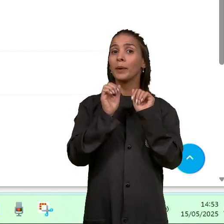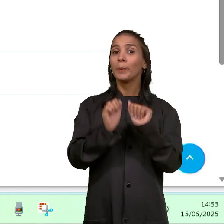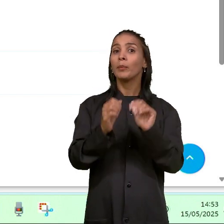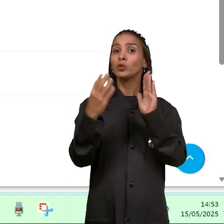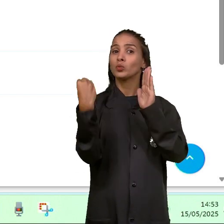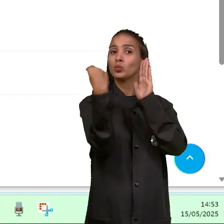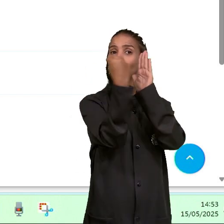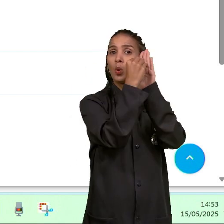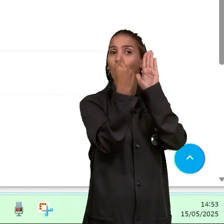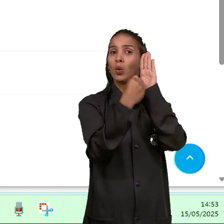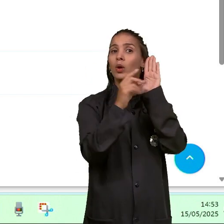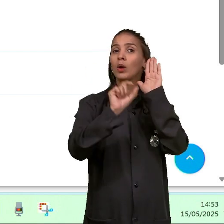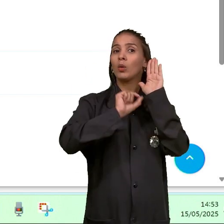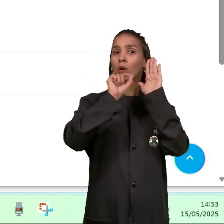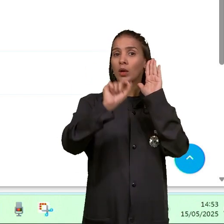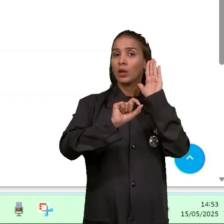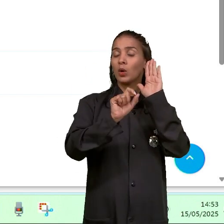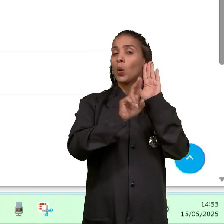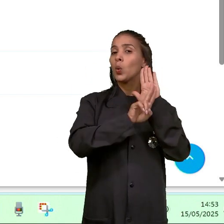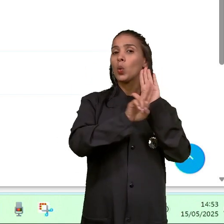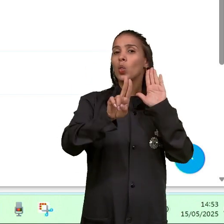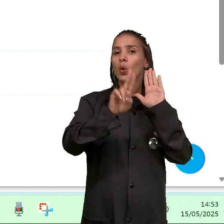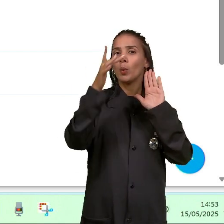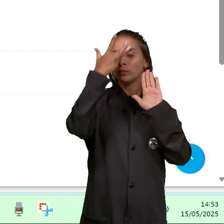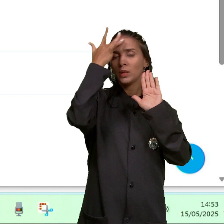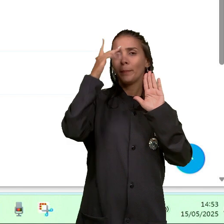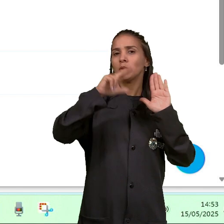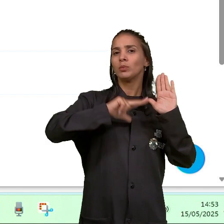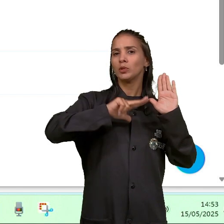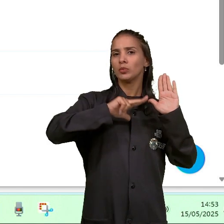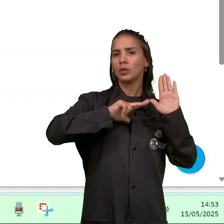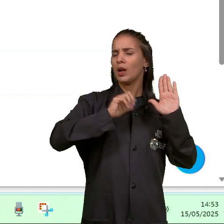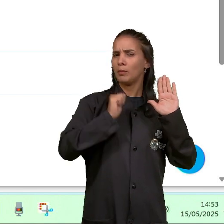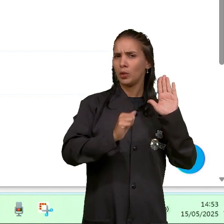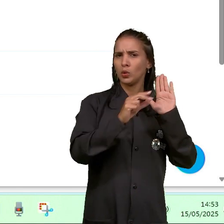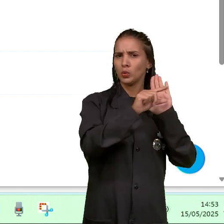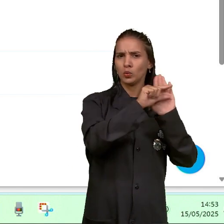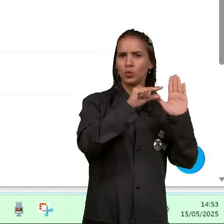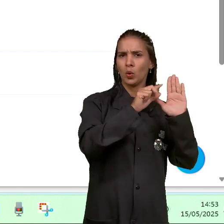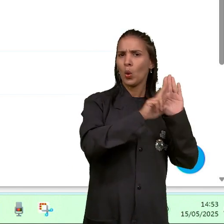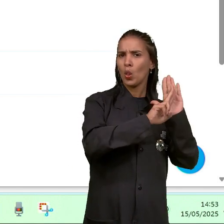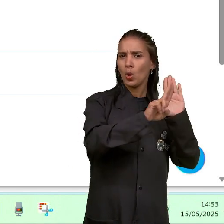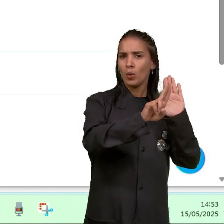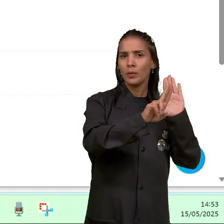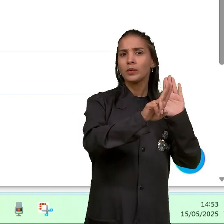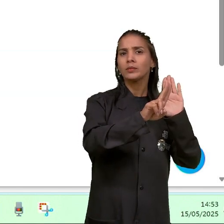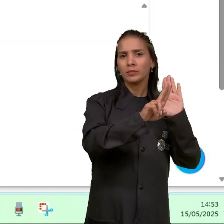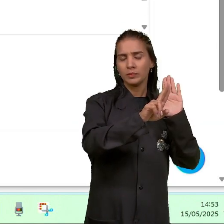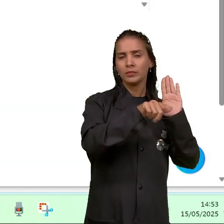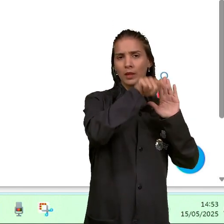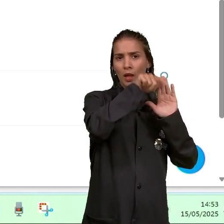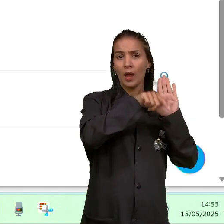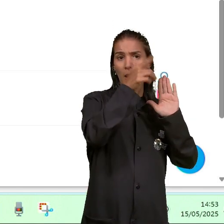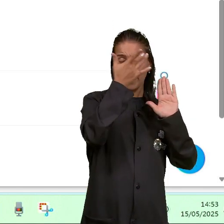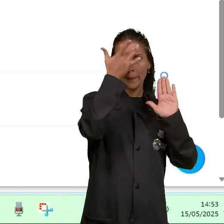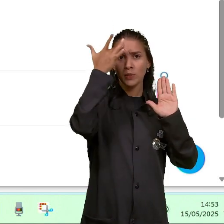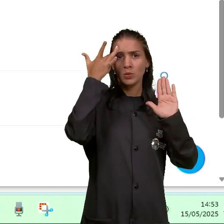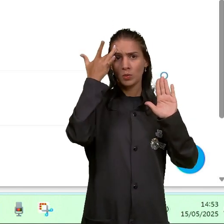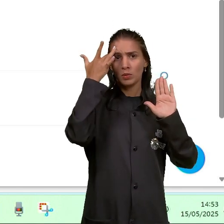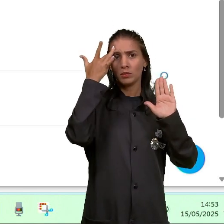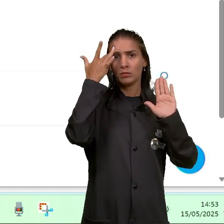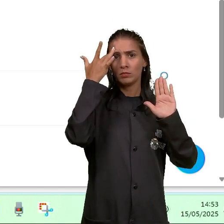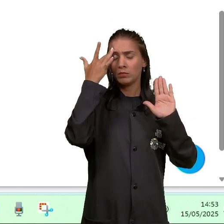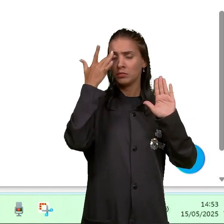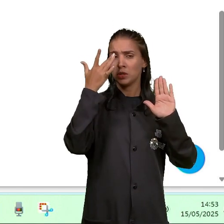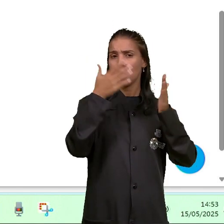do particular ou da pessoa que você quer enviar o documento. E aqui você vai gerenciar aqui embaixo, né, se ele